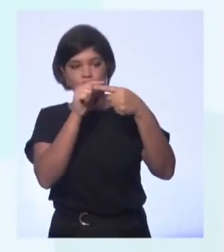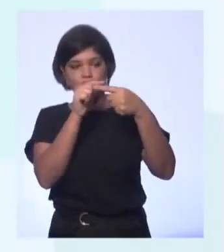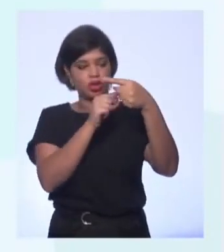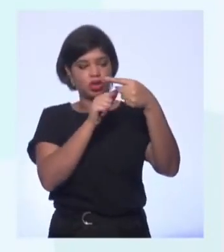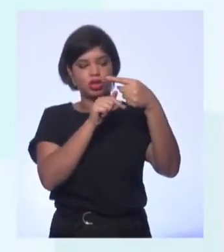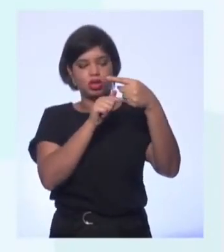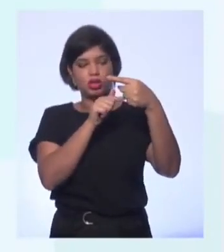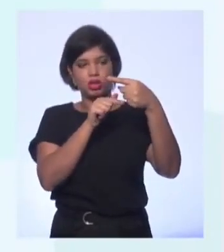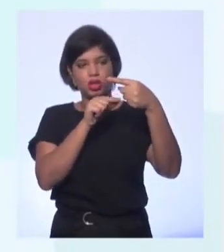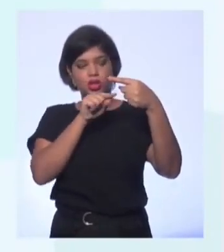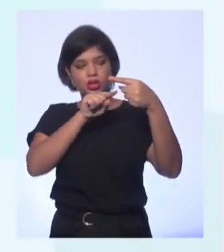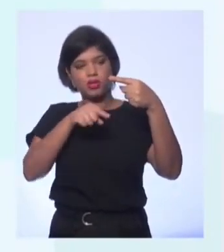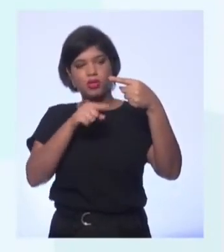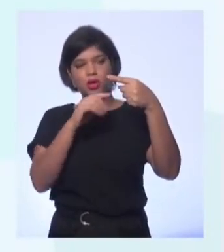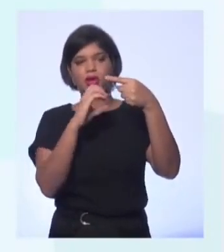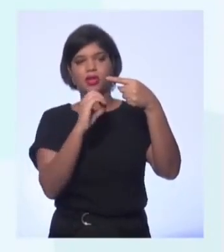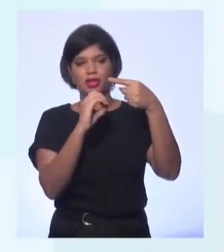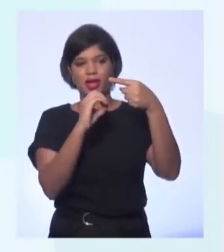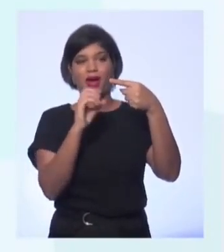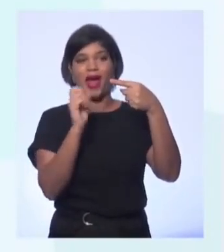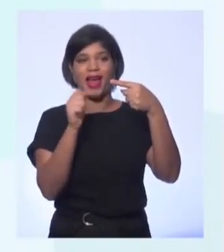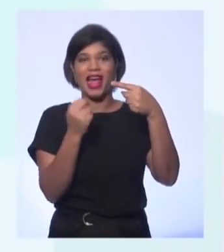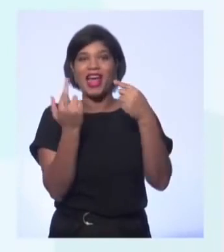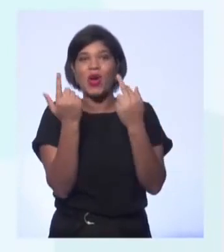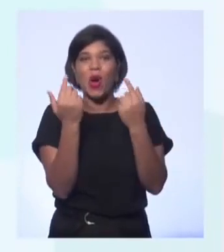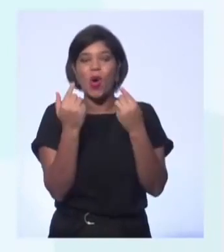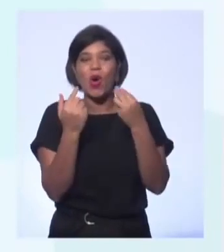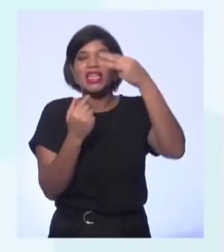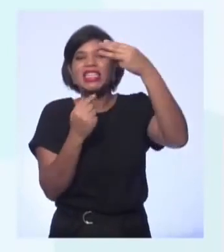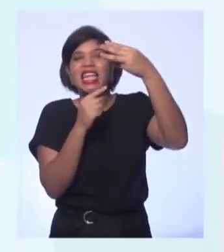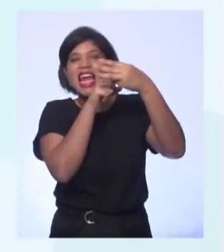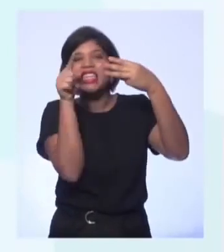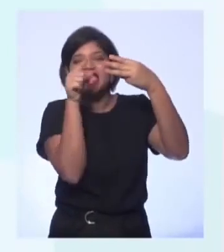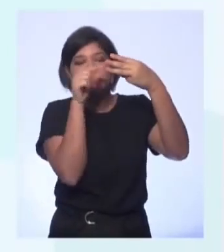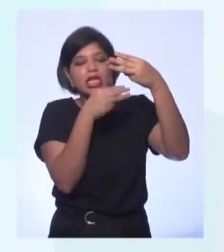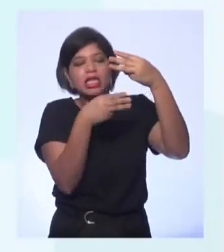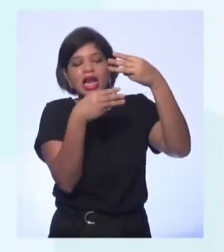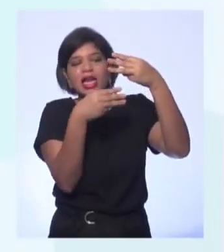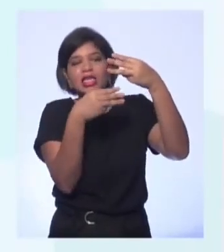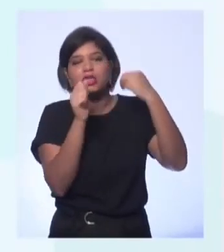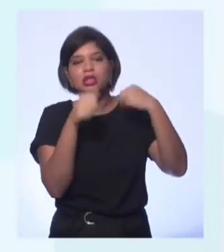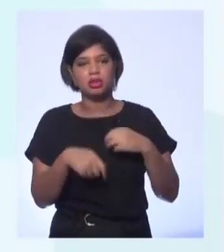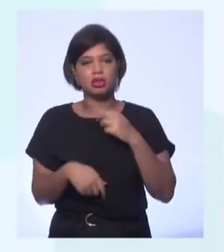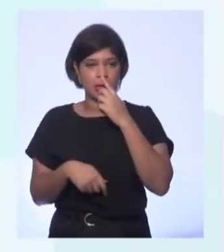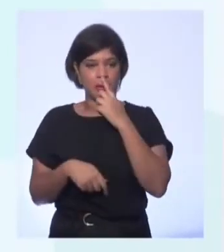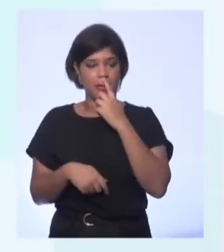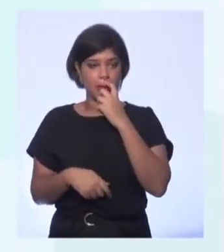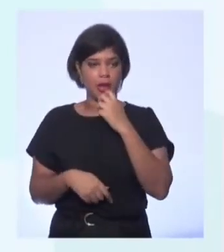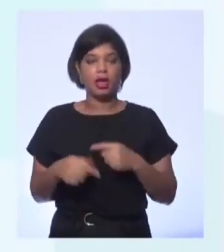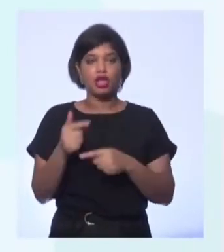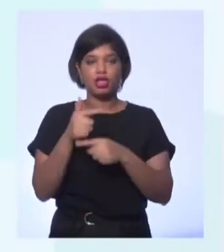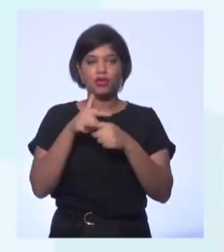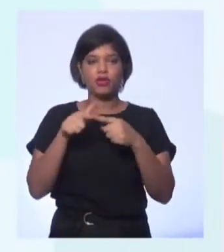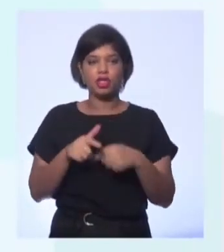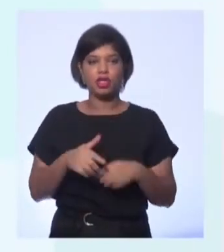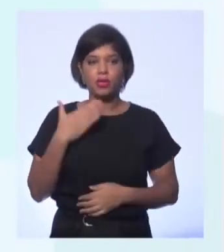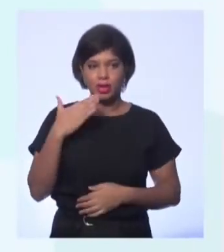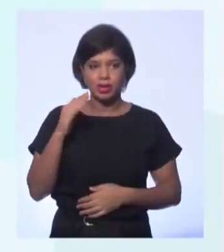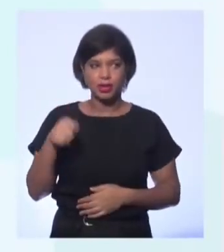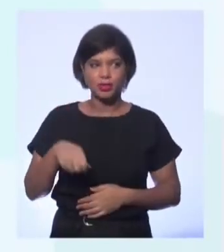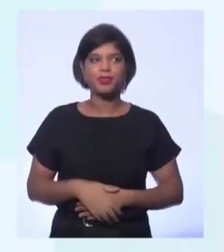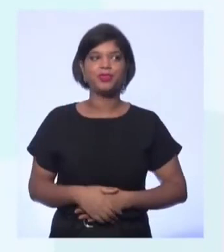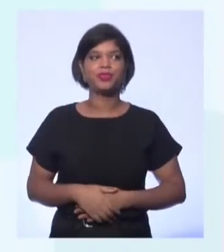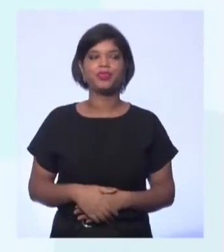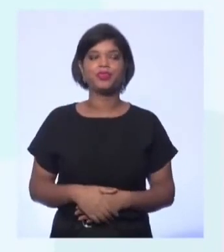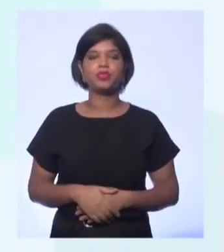17,0. Aí eu igualei as casas, aí eu posso cortar essa vírgula. Então, na verdade, a divisão que eu vou estar fazendo, deixa eu ver se está aparecendo lá. Tá. É